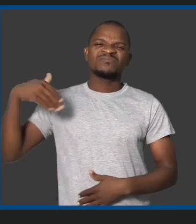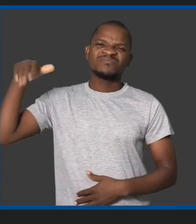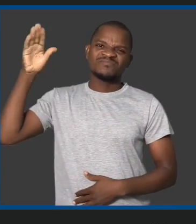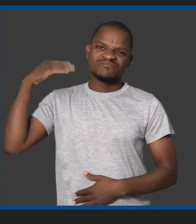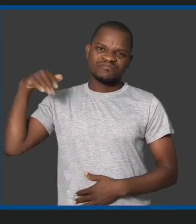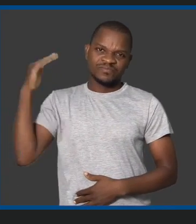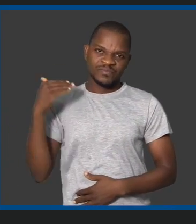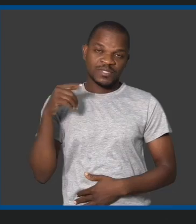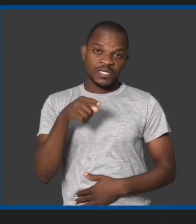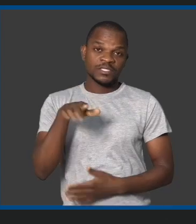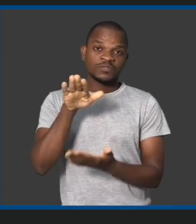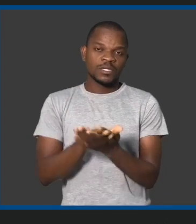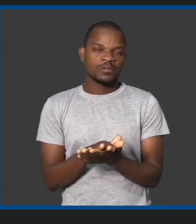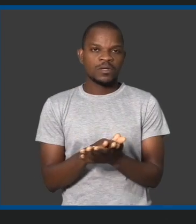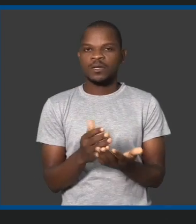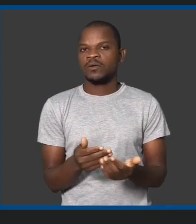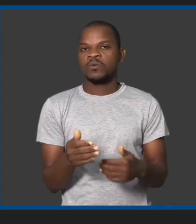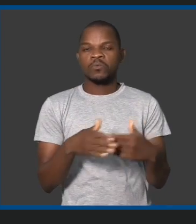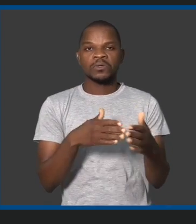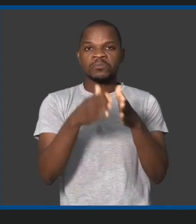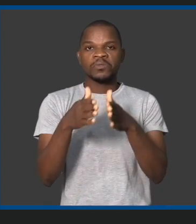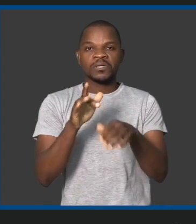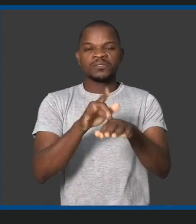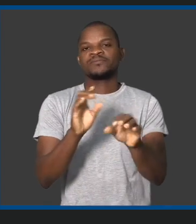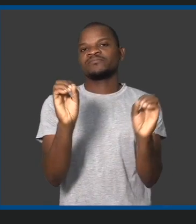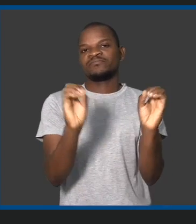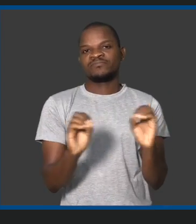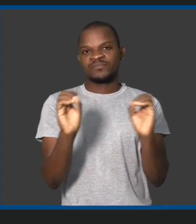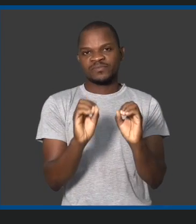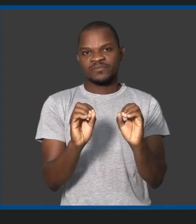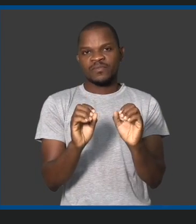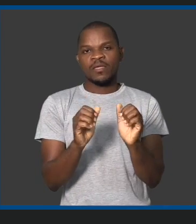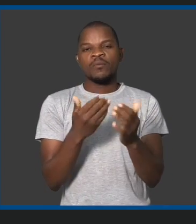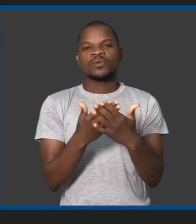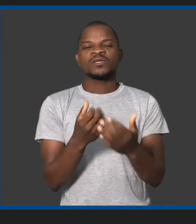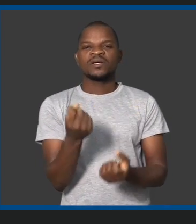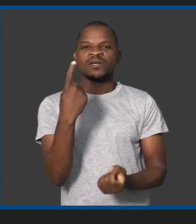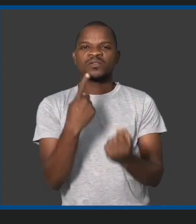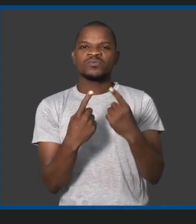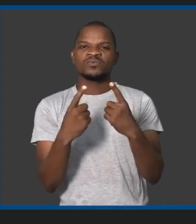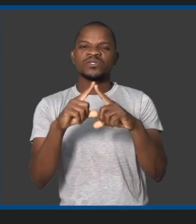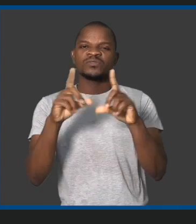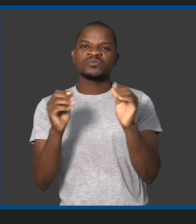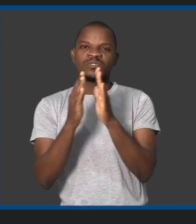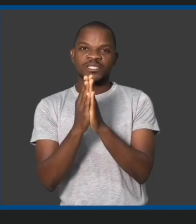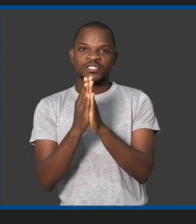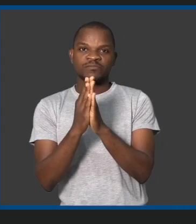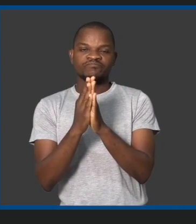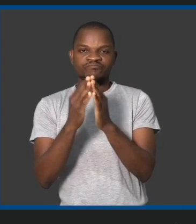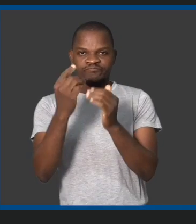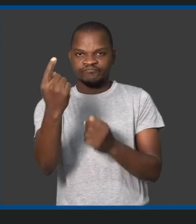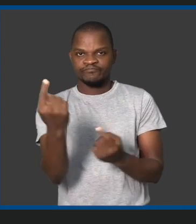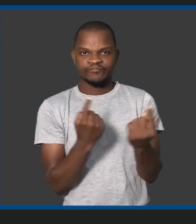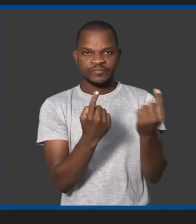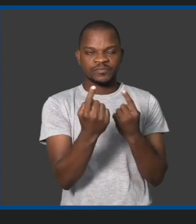montanha Cabeça de Veio era uma montanha muito sagrada, toda ela, em que algumas religiões, quando viessem